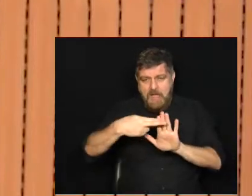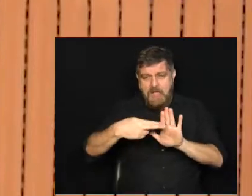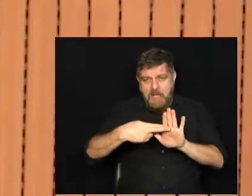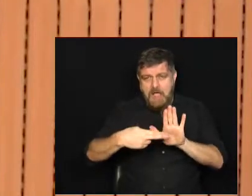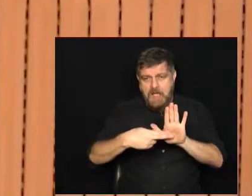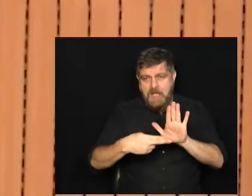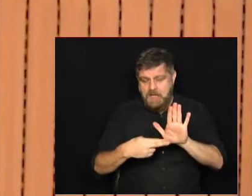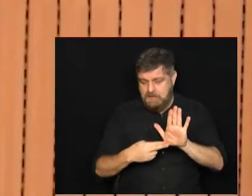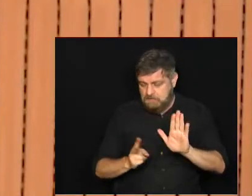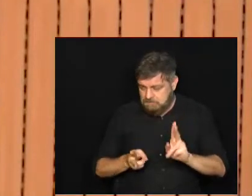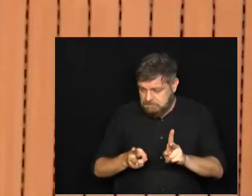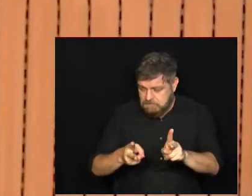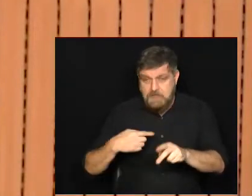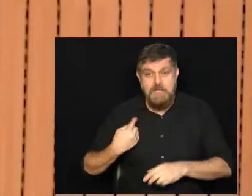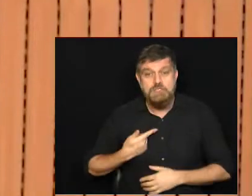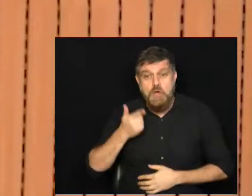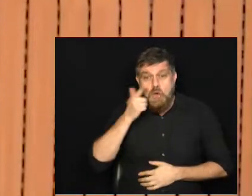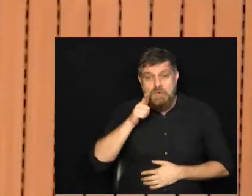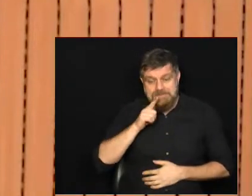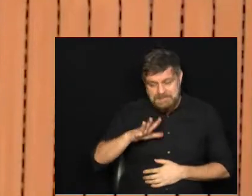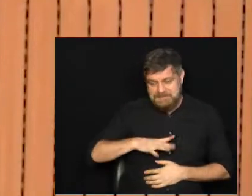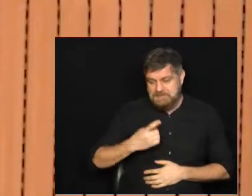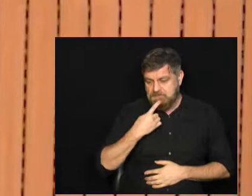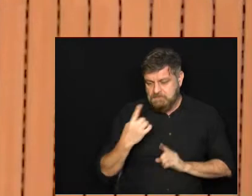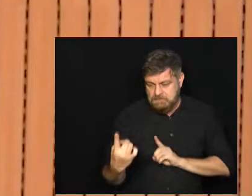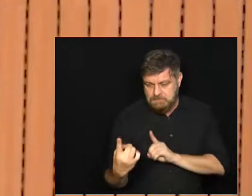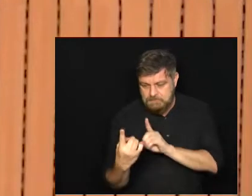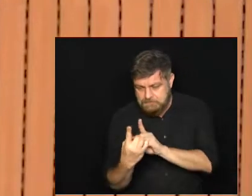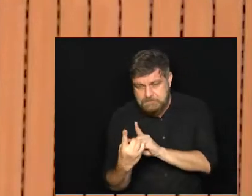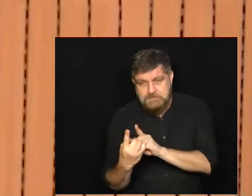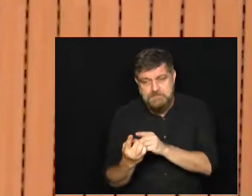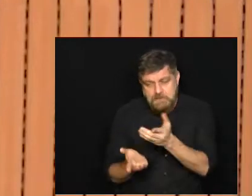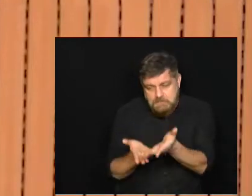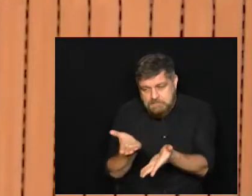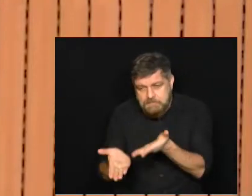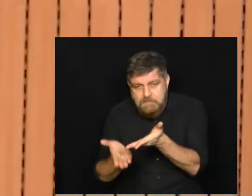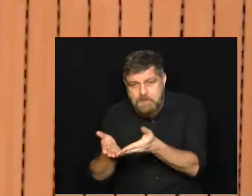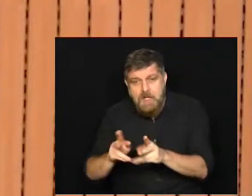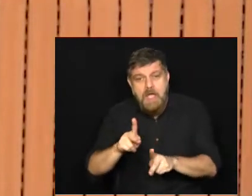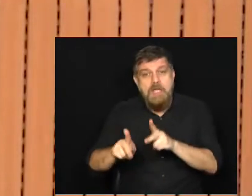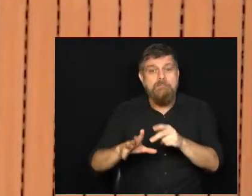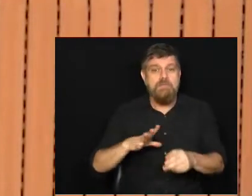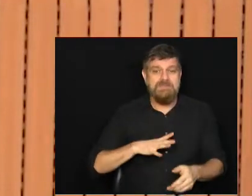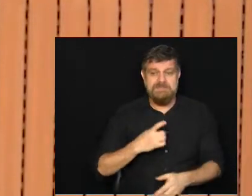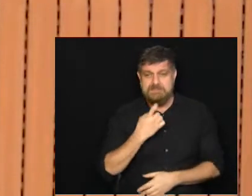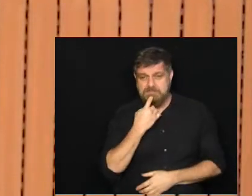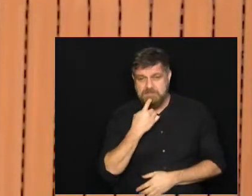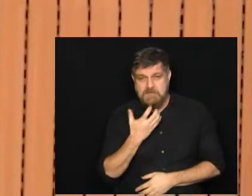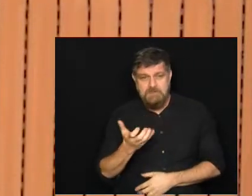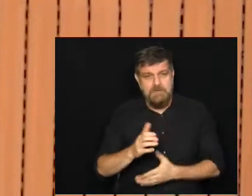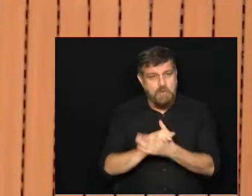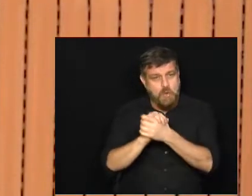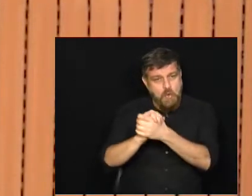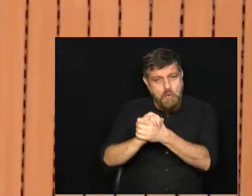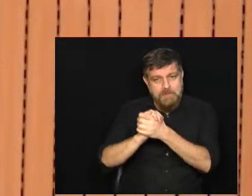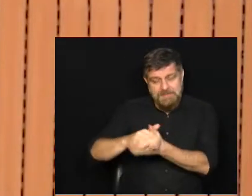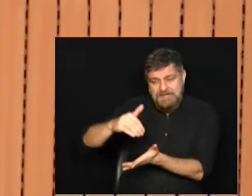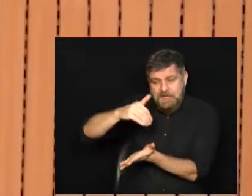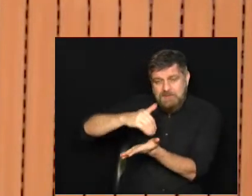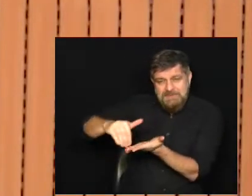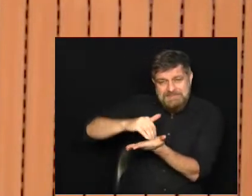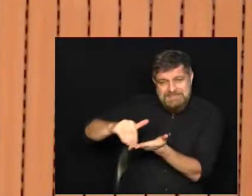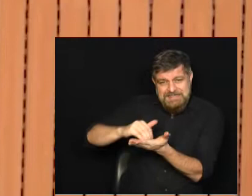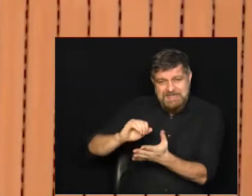poder cada vez mais a gente atender a cidade e os permissionários e a população de Campinas. Eu quero parabenizar aqui o secretário